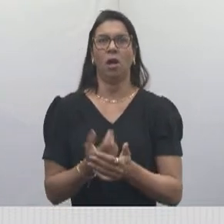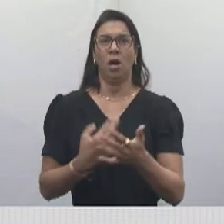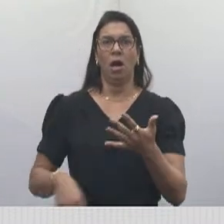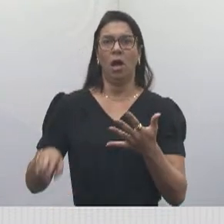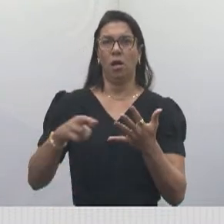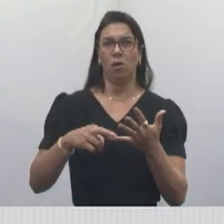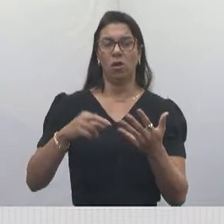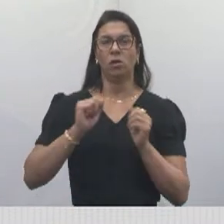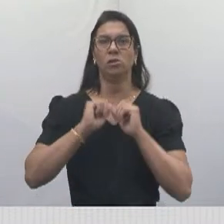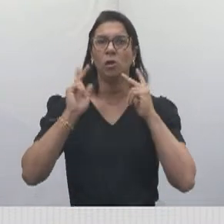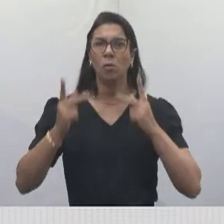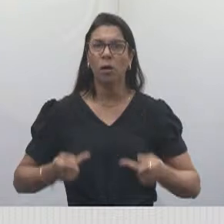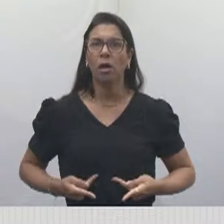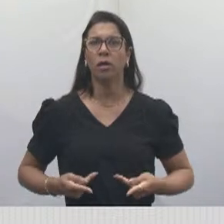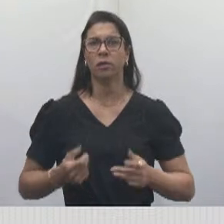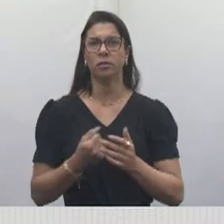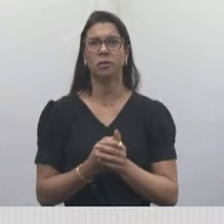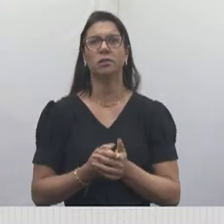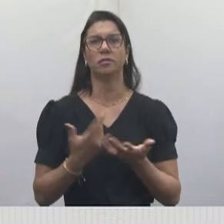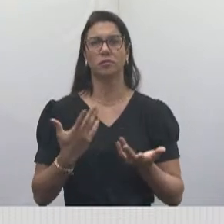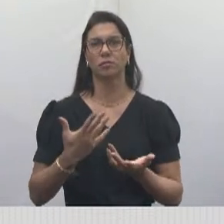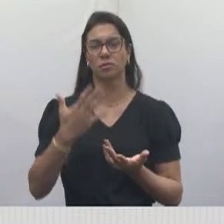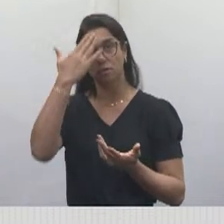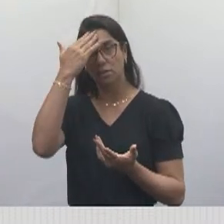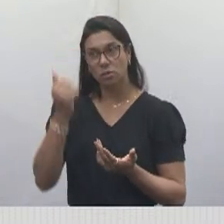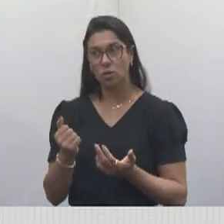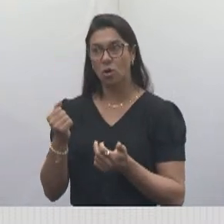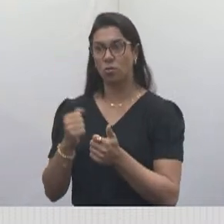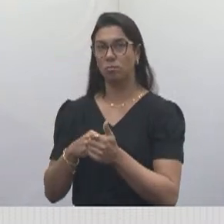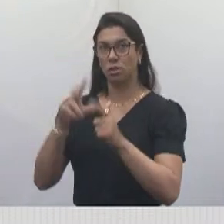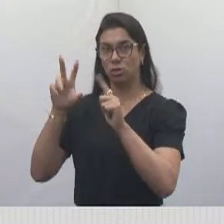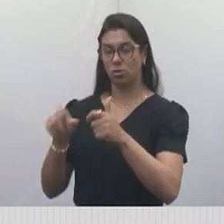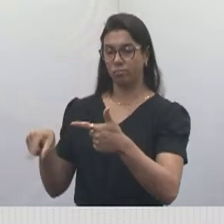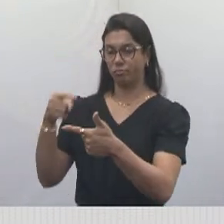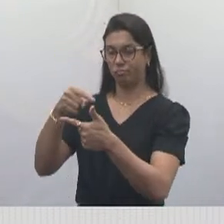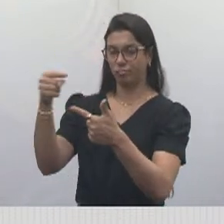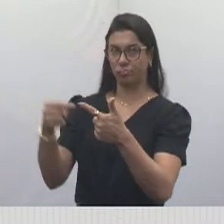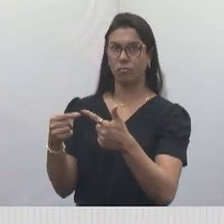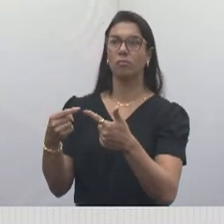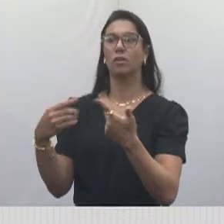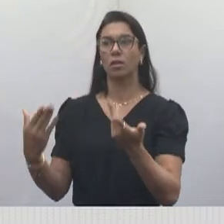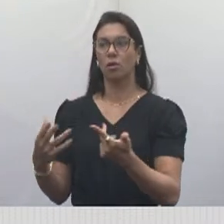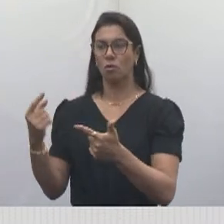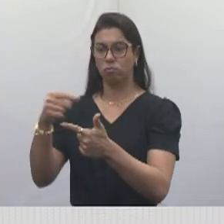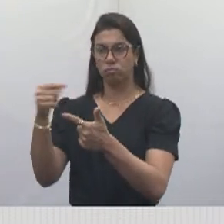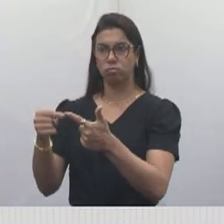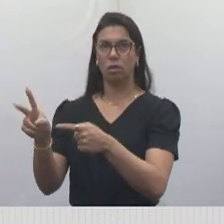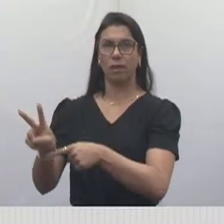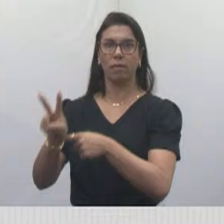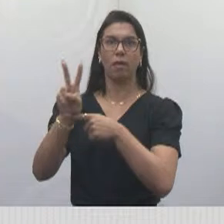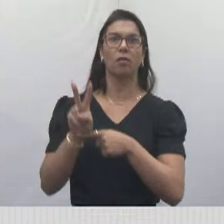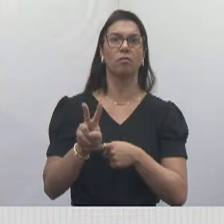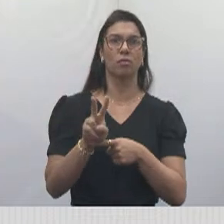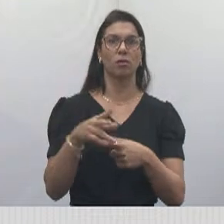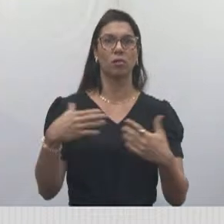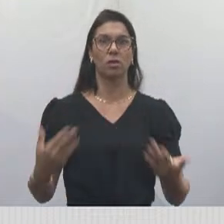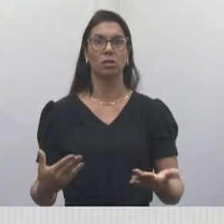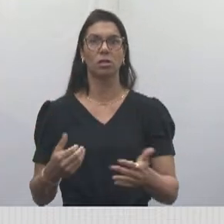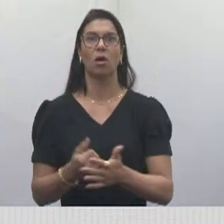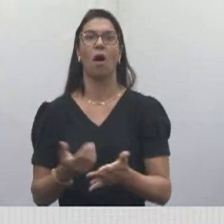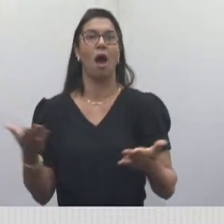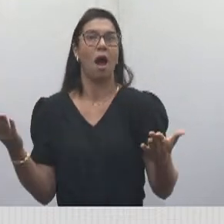prefeitura identificou. Os outros casos, todos os outros, são de servidores que